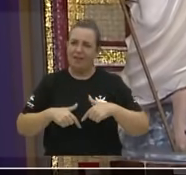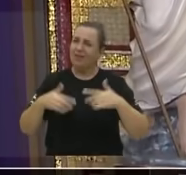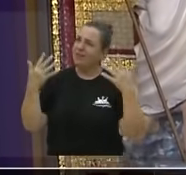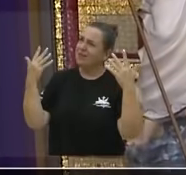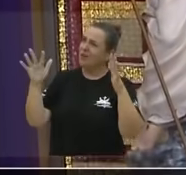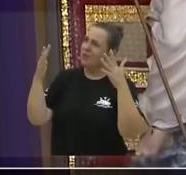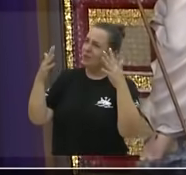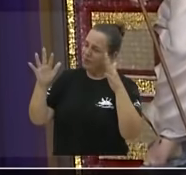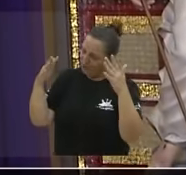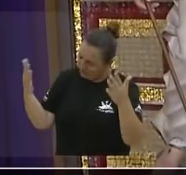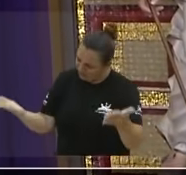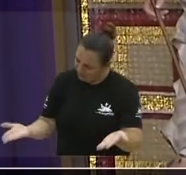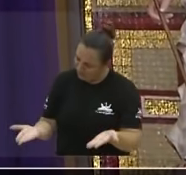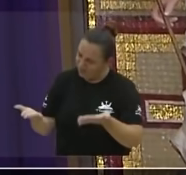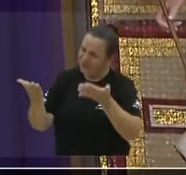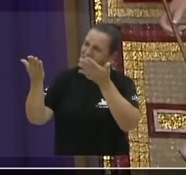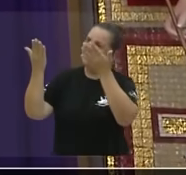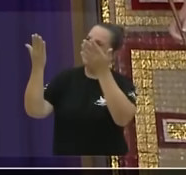Hosana nas